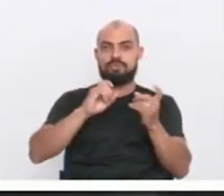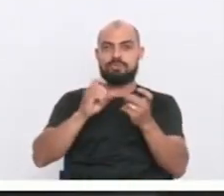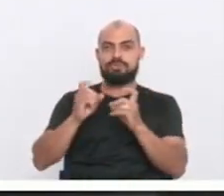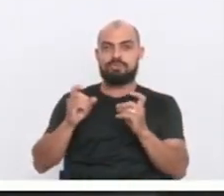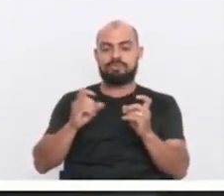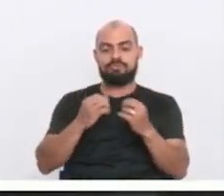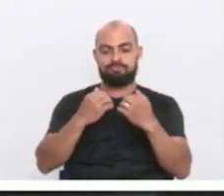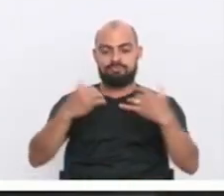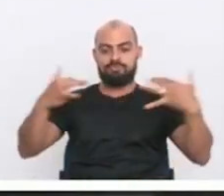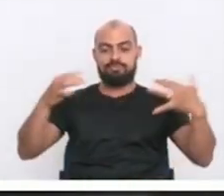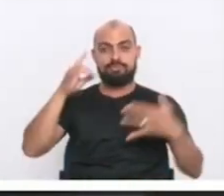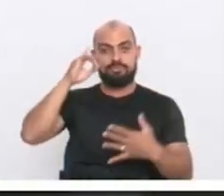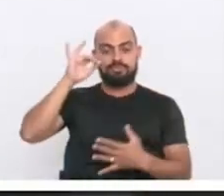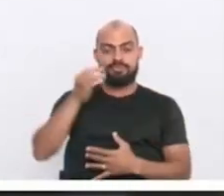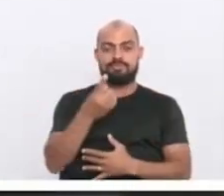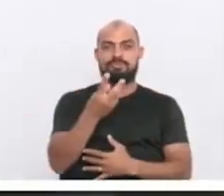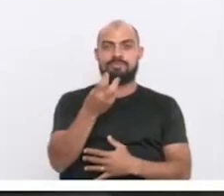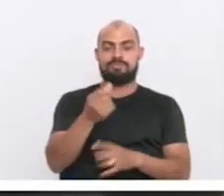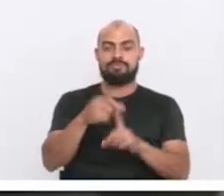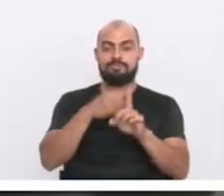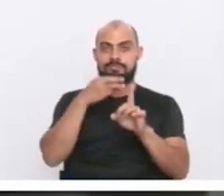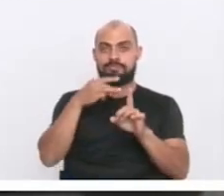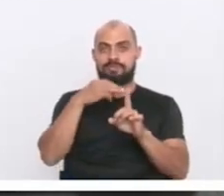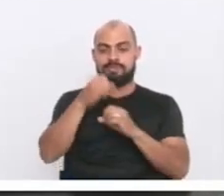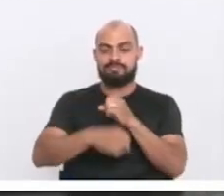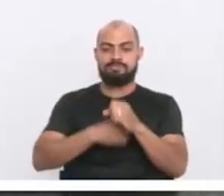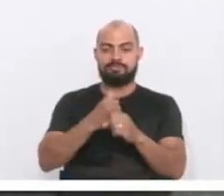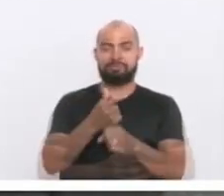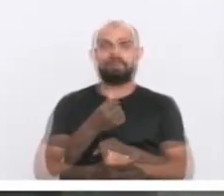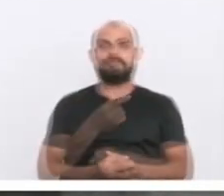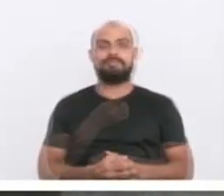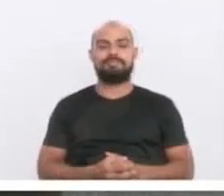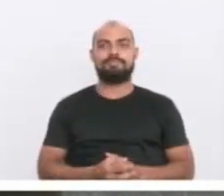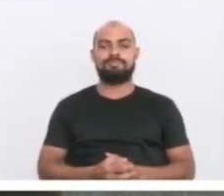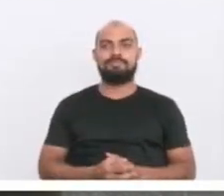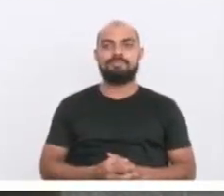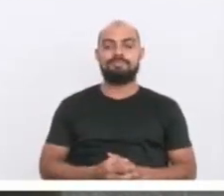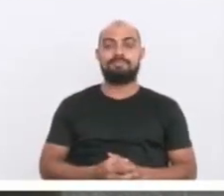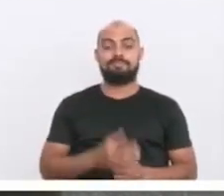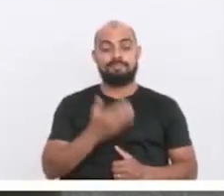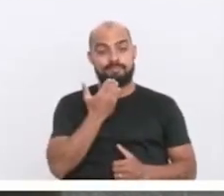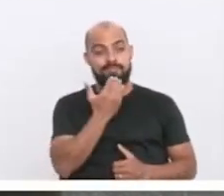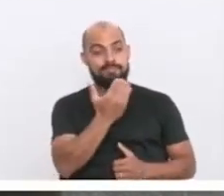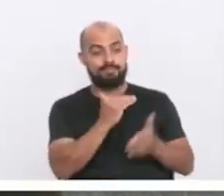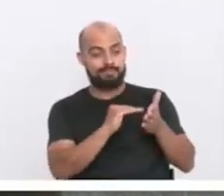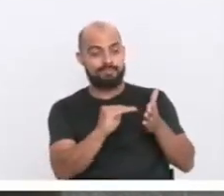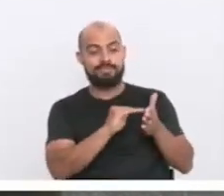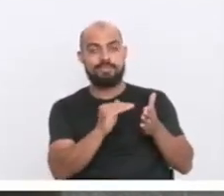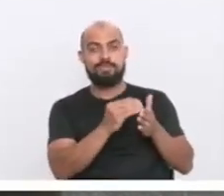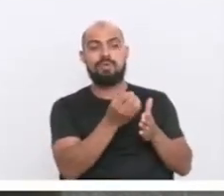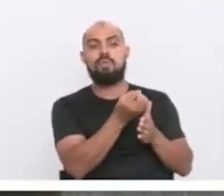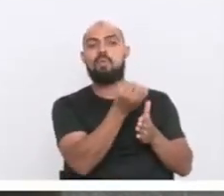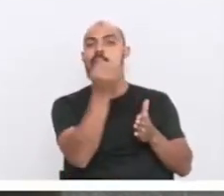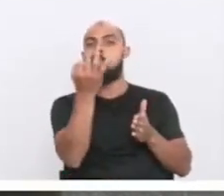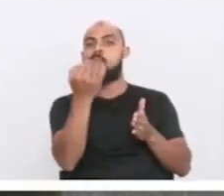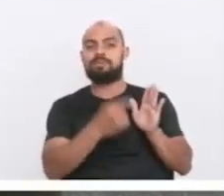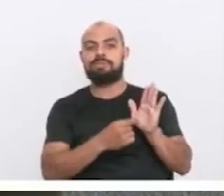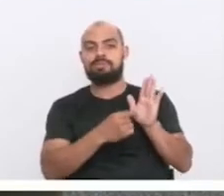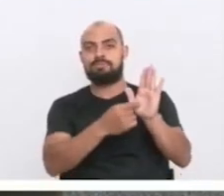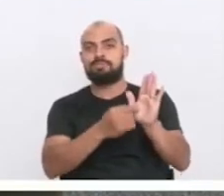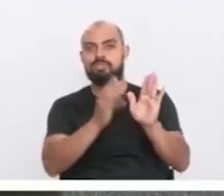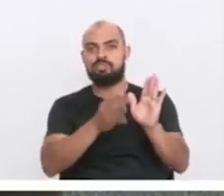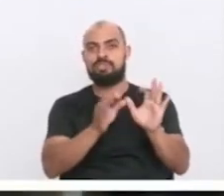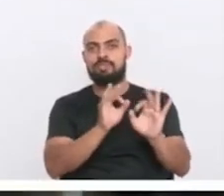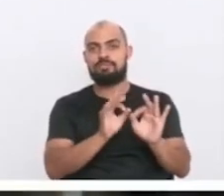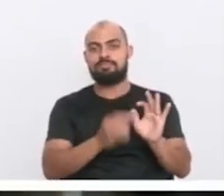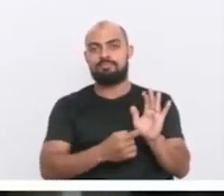ordinária a ser realizada no dia 26 de março de 2024, terça-feira. Peço ao senhor secretário que informe a quantidade de indicações apresentadas